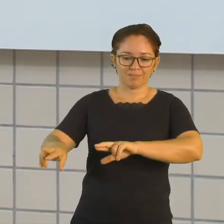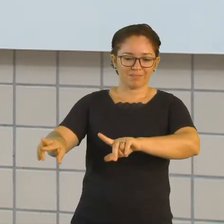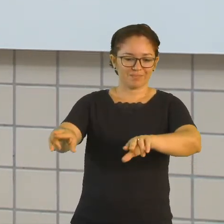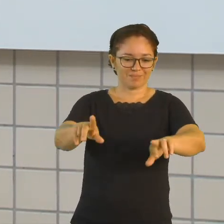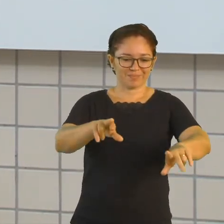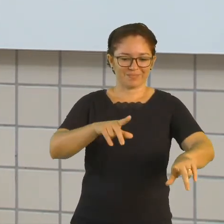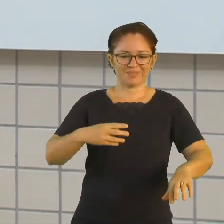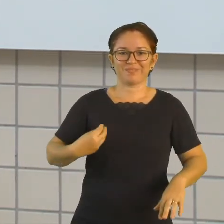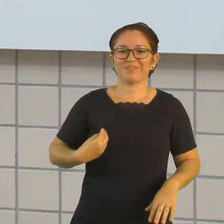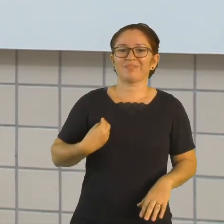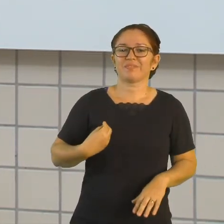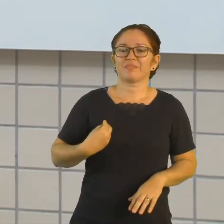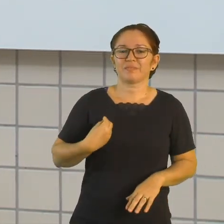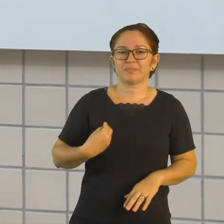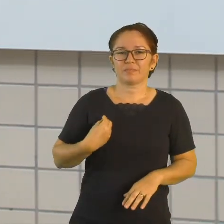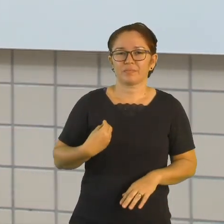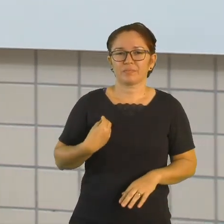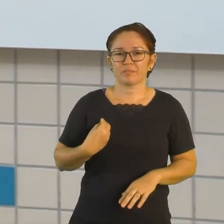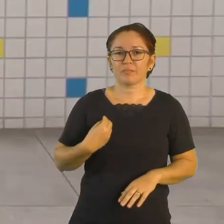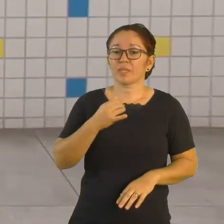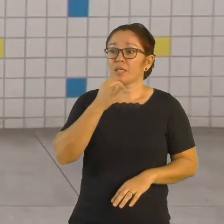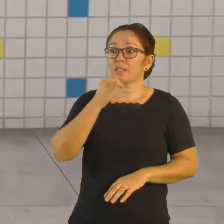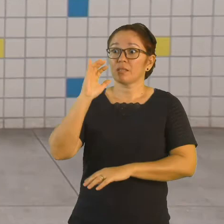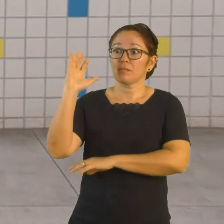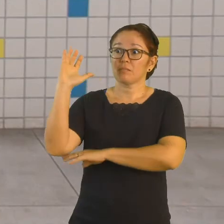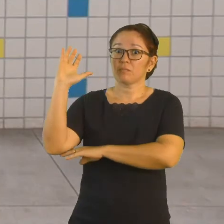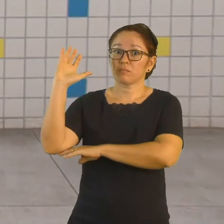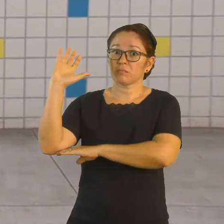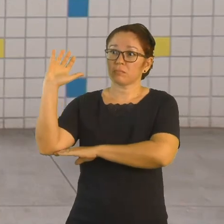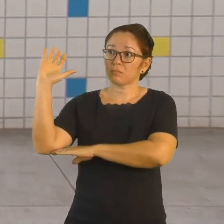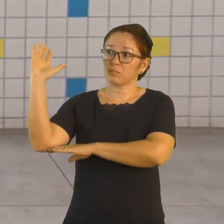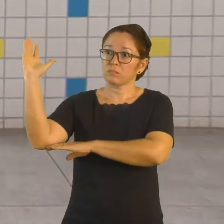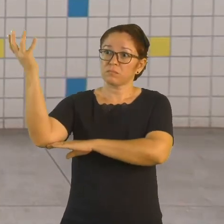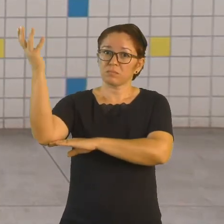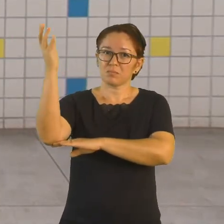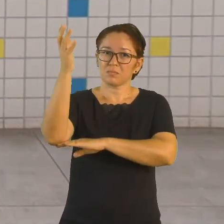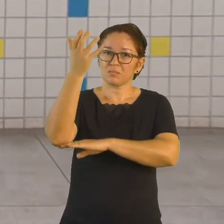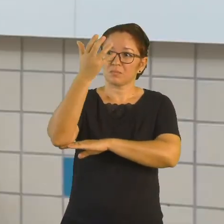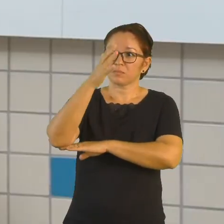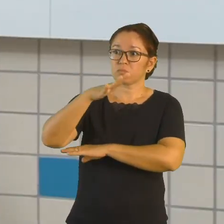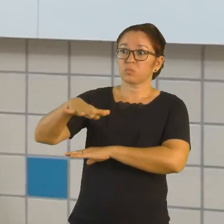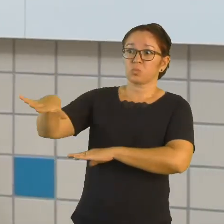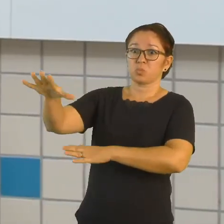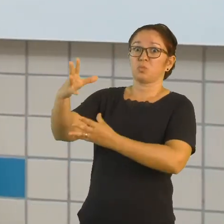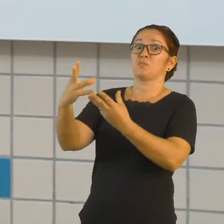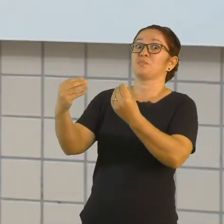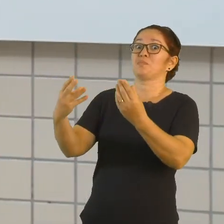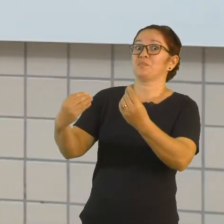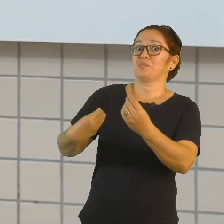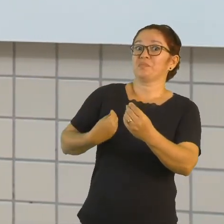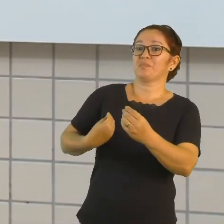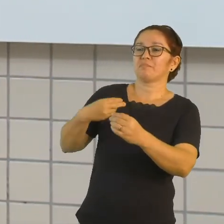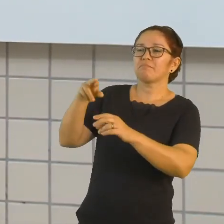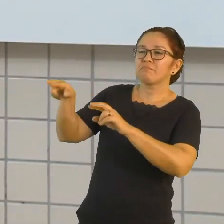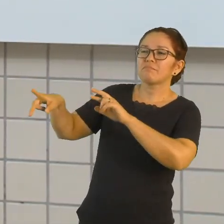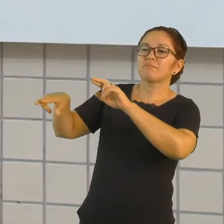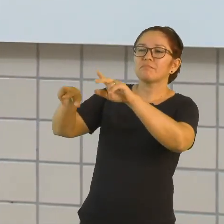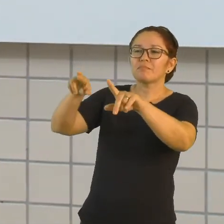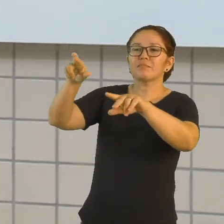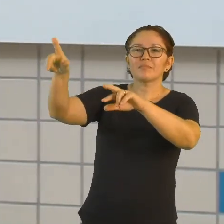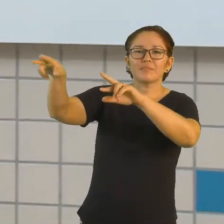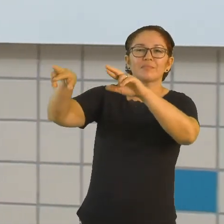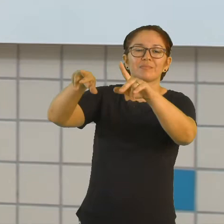e lugares. De uma floresta com reflorestamento. Vamos entender o que são